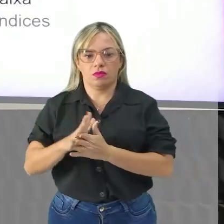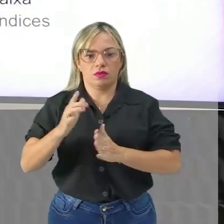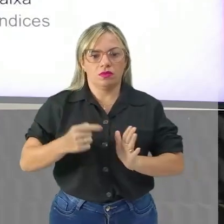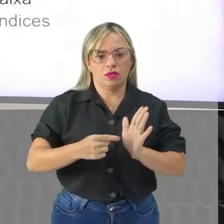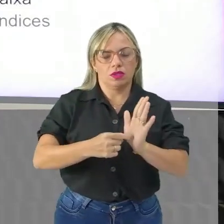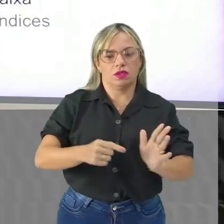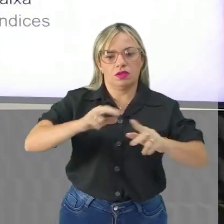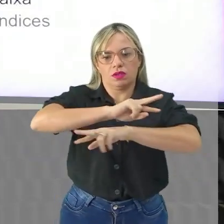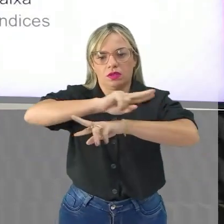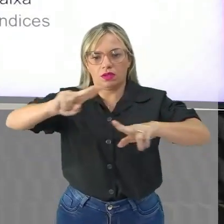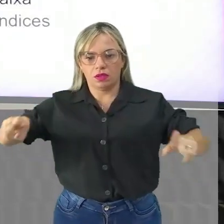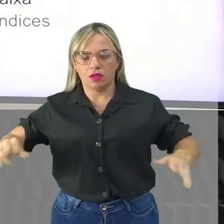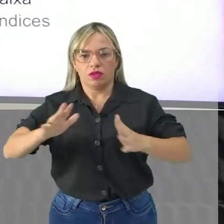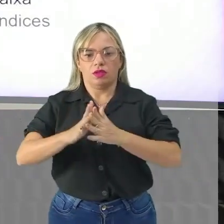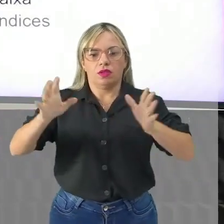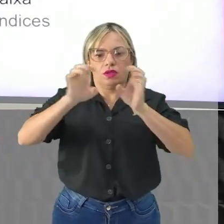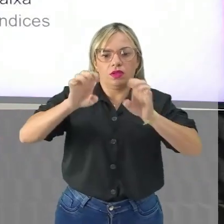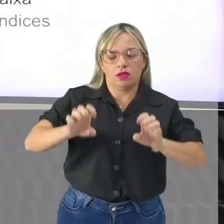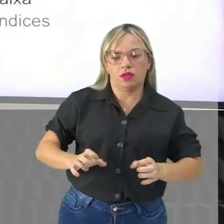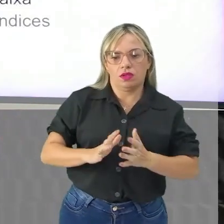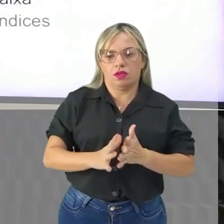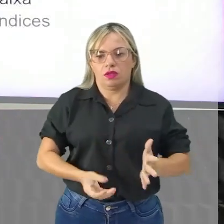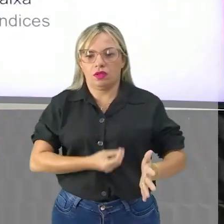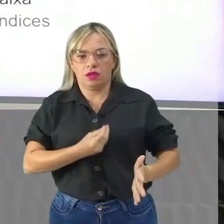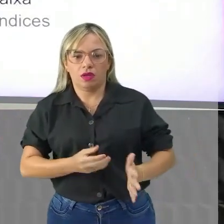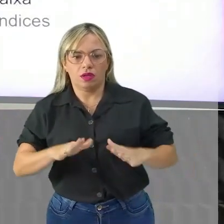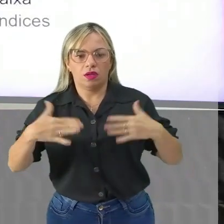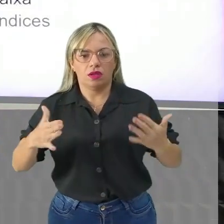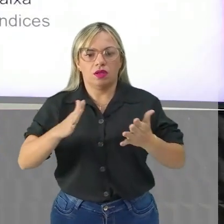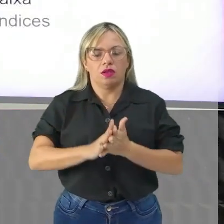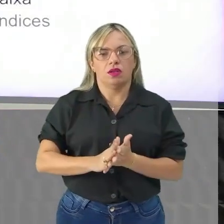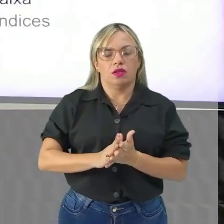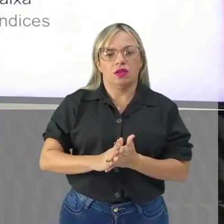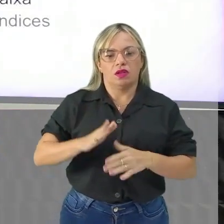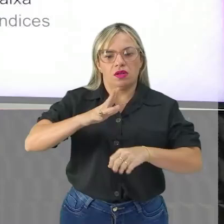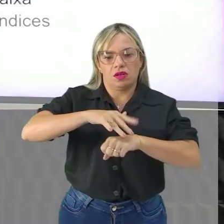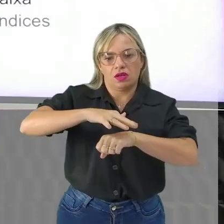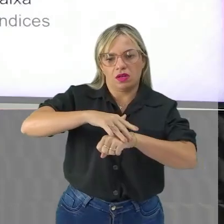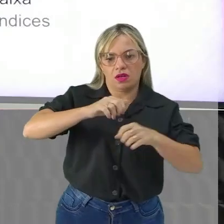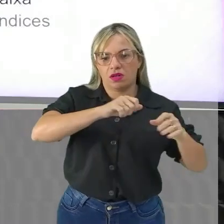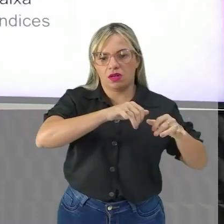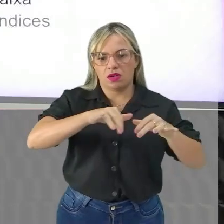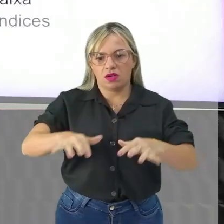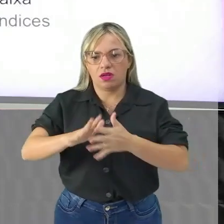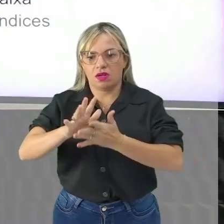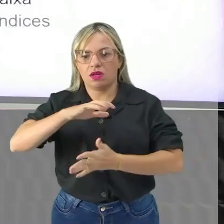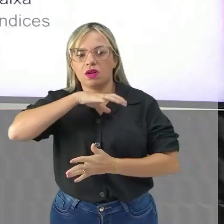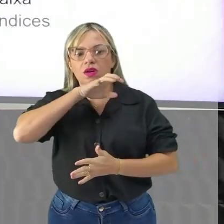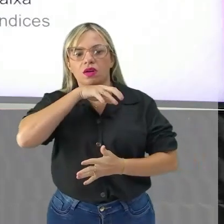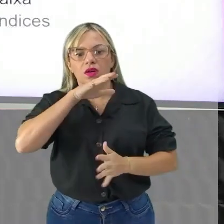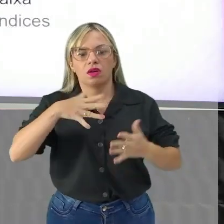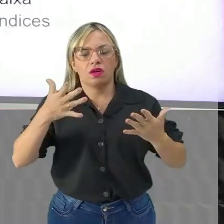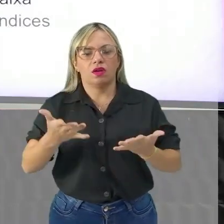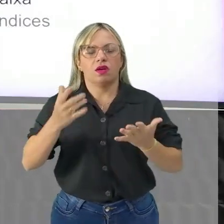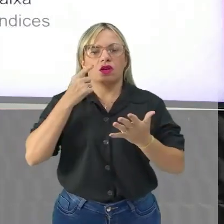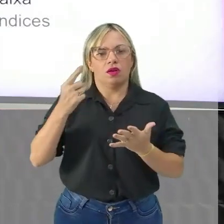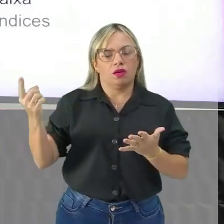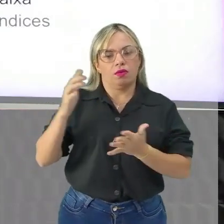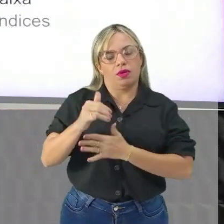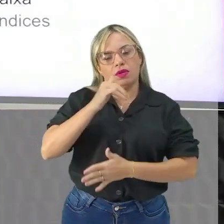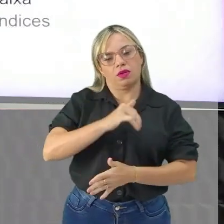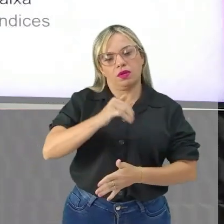hábitats, além de serem causadores de doenças em animais, como é o caso da doença de